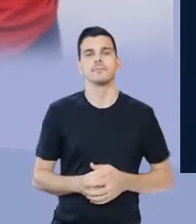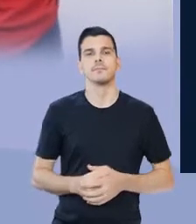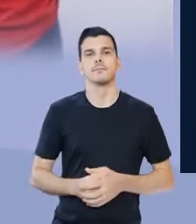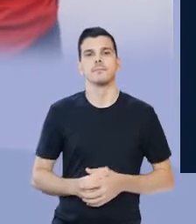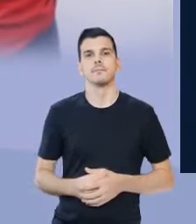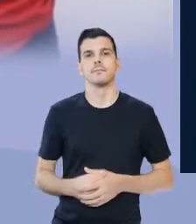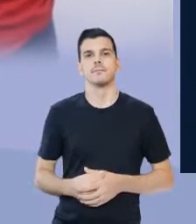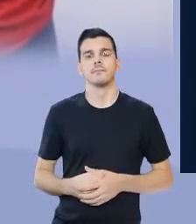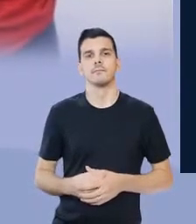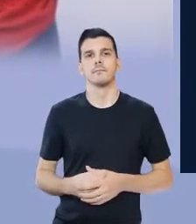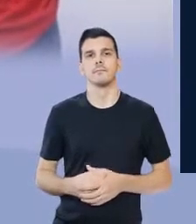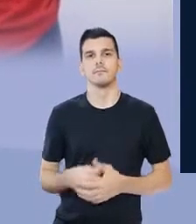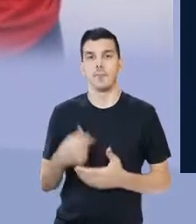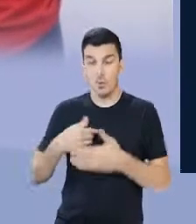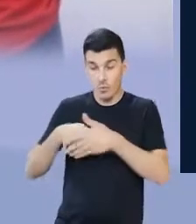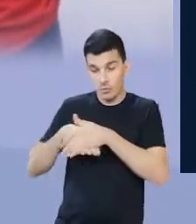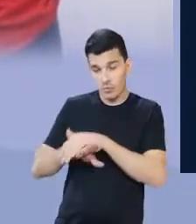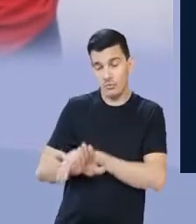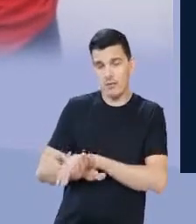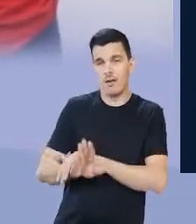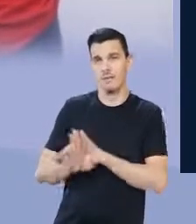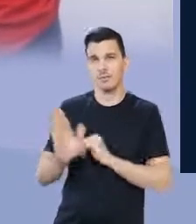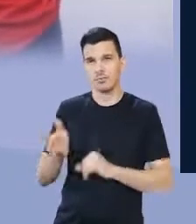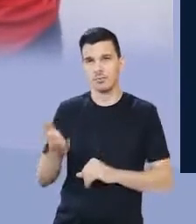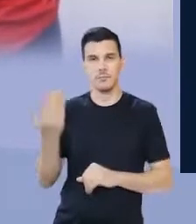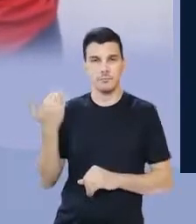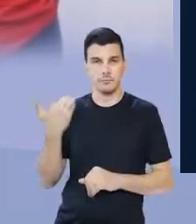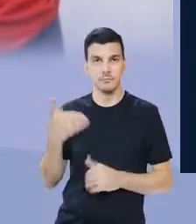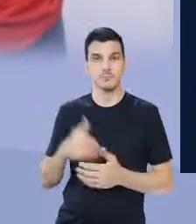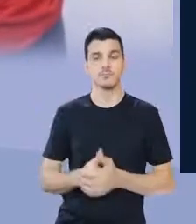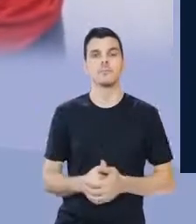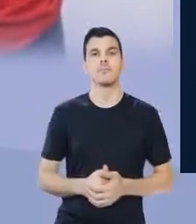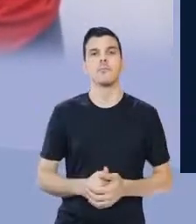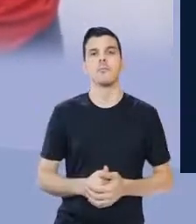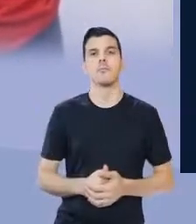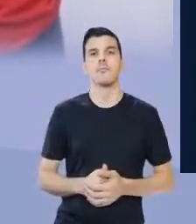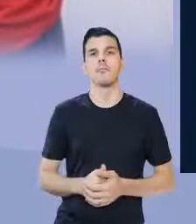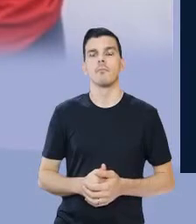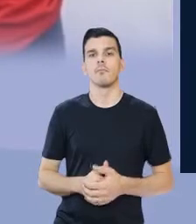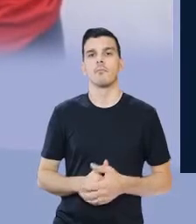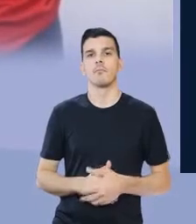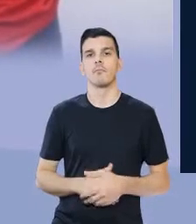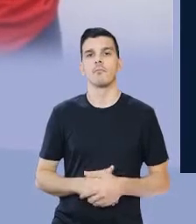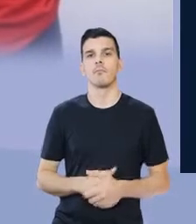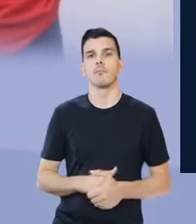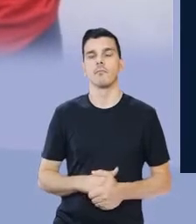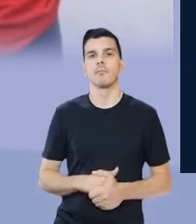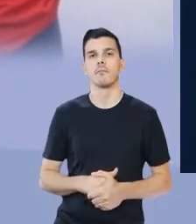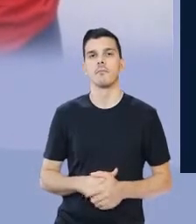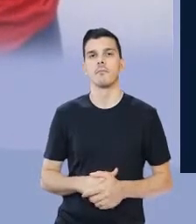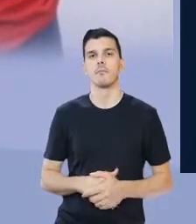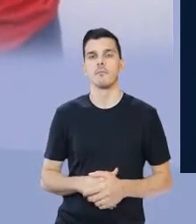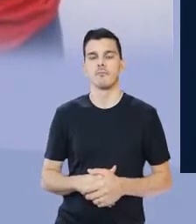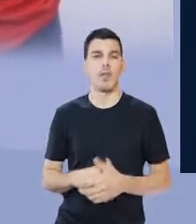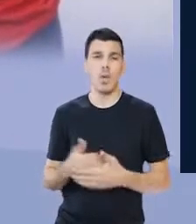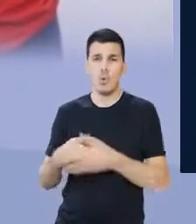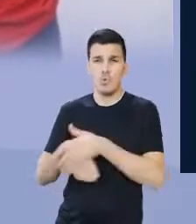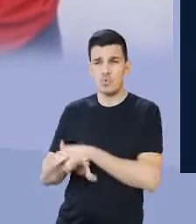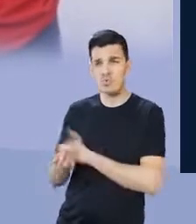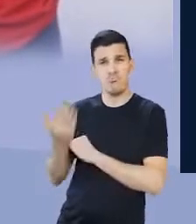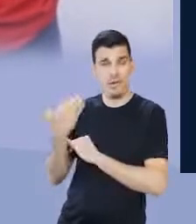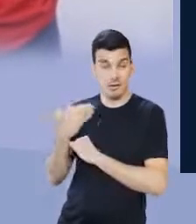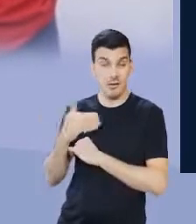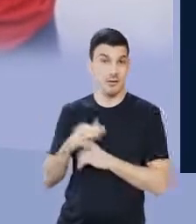smoke, costumava. Você pode colocar qualquer outro verbo. I used to smoke, I used to play, I used to drink, I used to go out with my